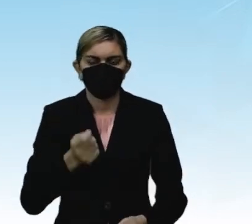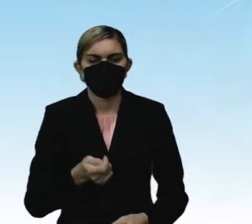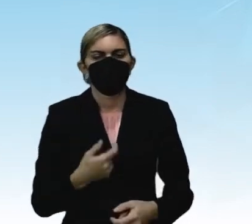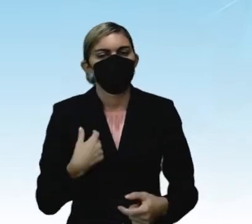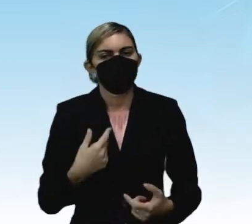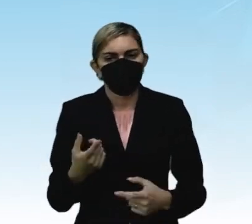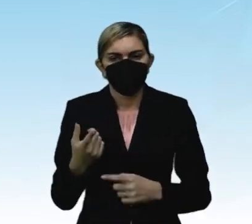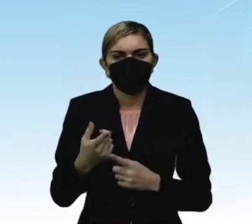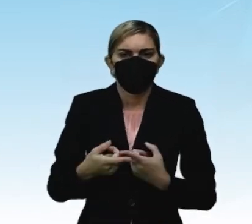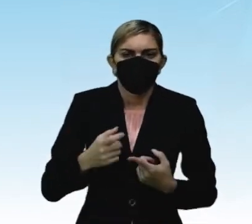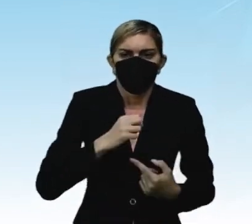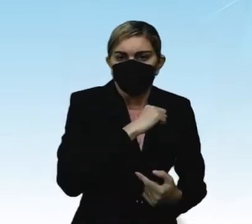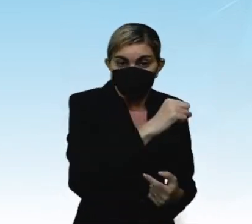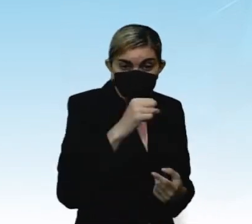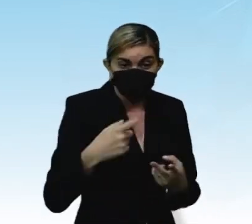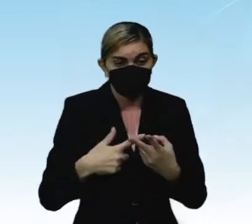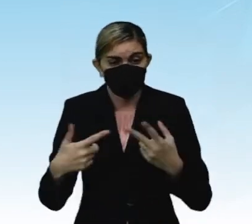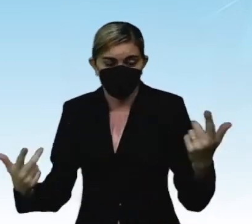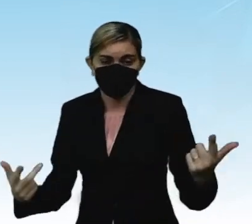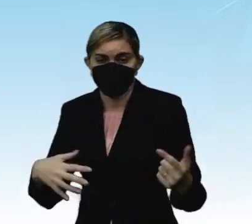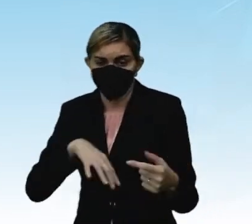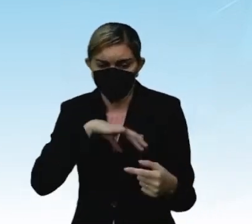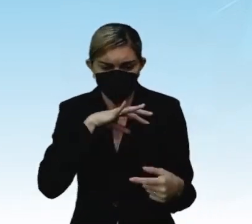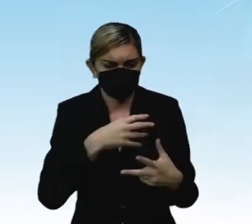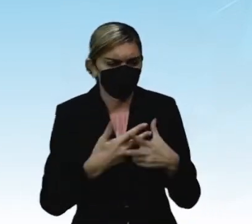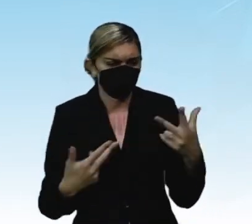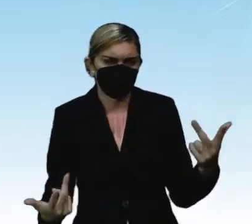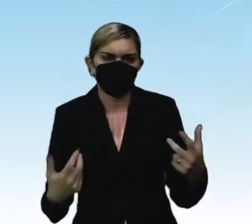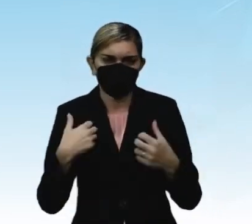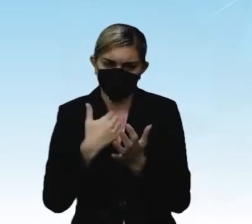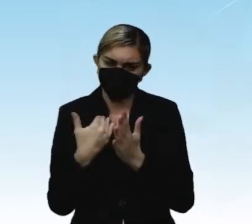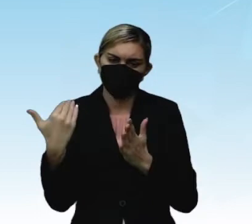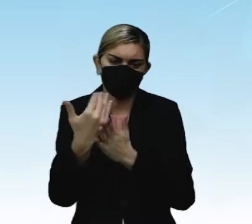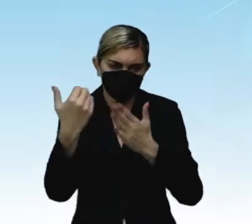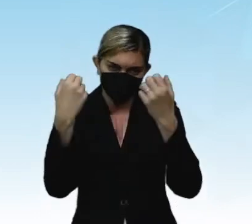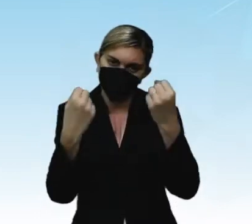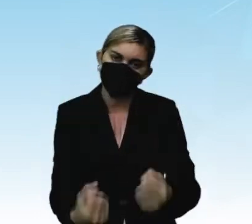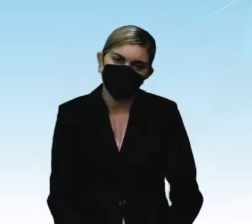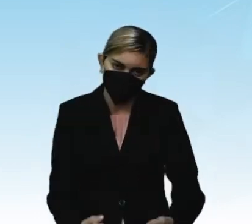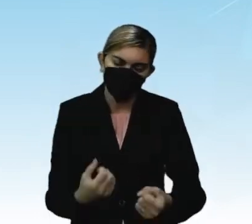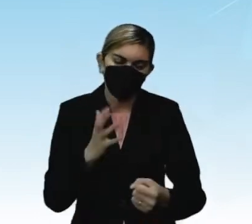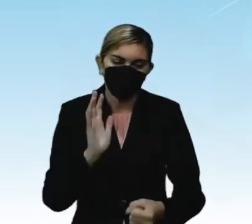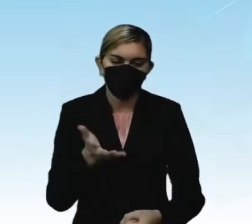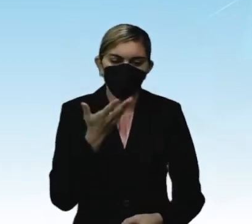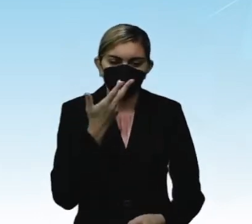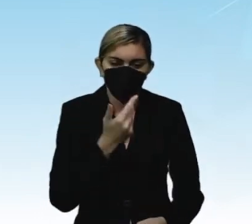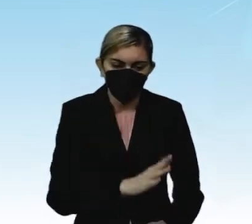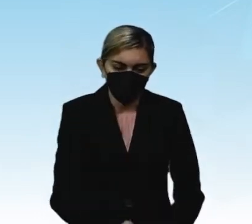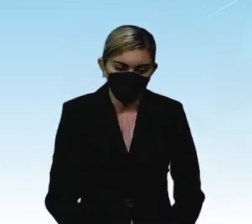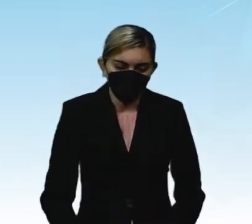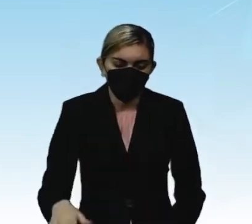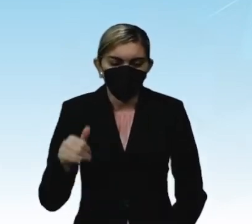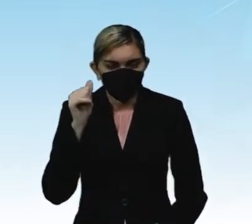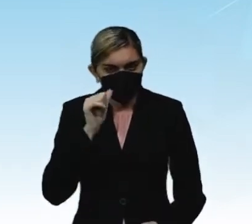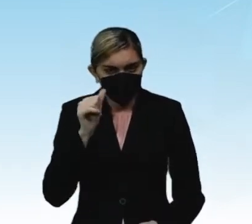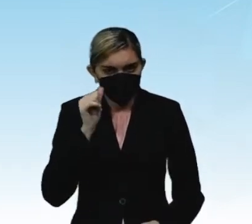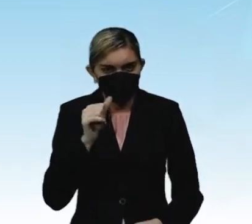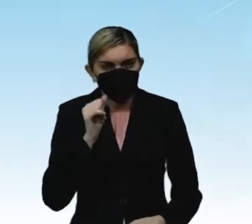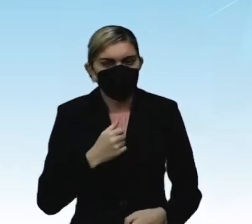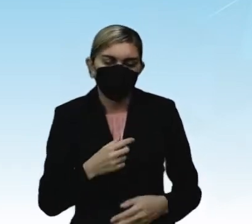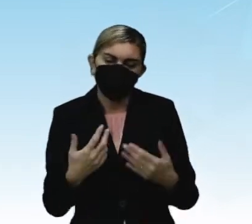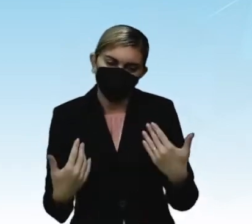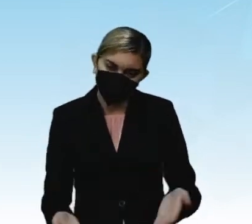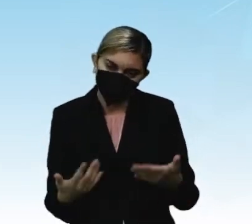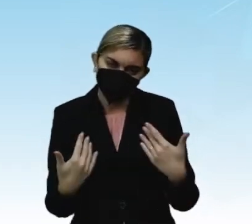e caçar idem, porque é o serviço mais pesado com ele. Já as crianças, as mulheres, é o serviço